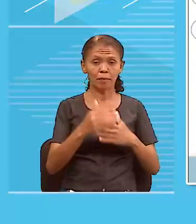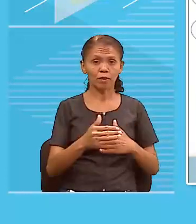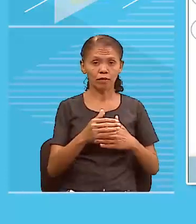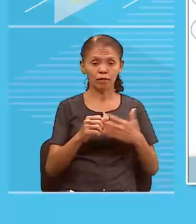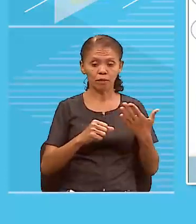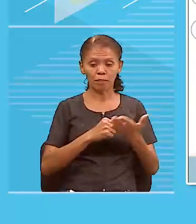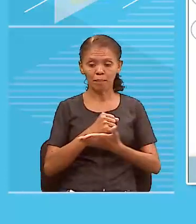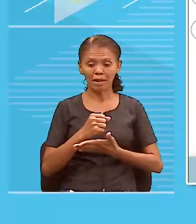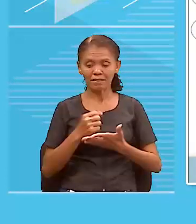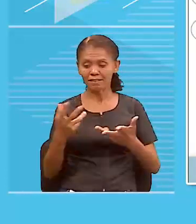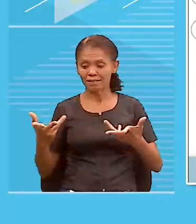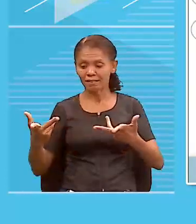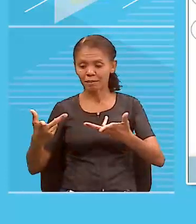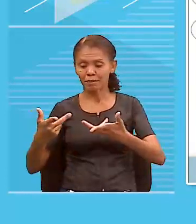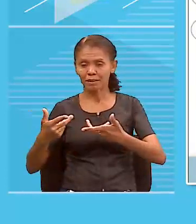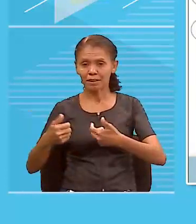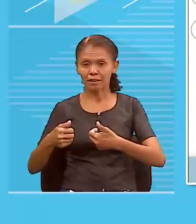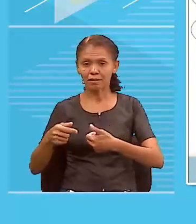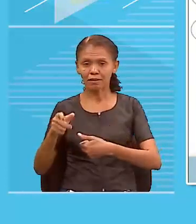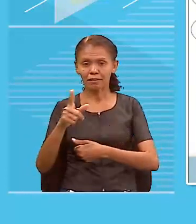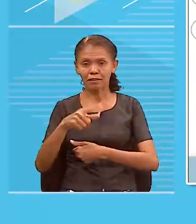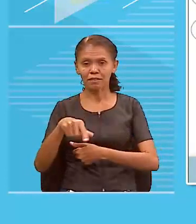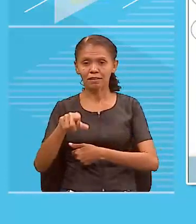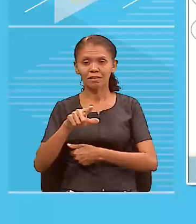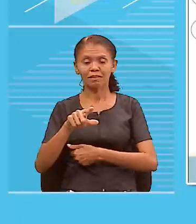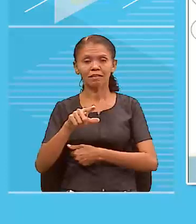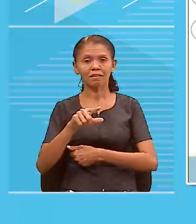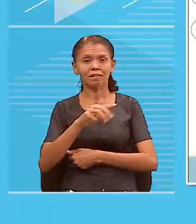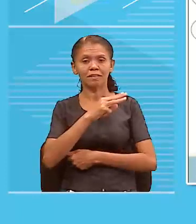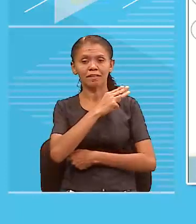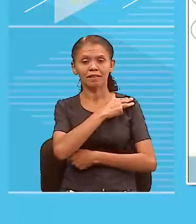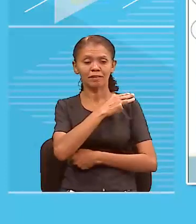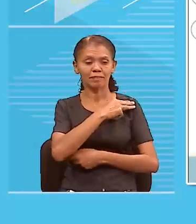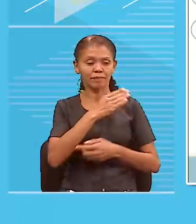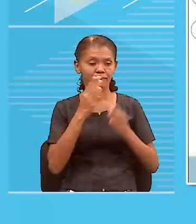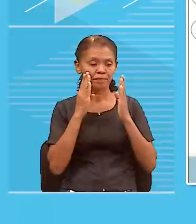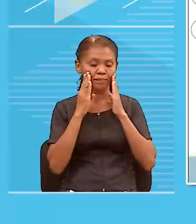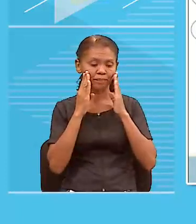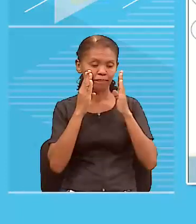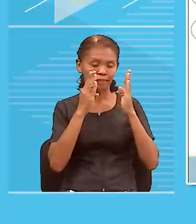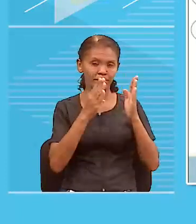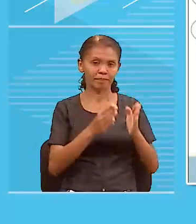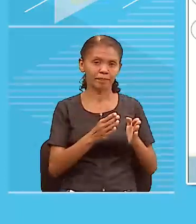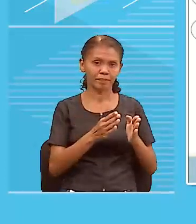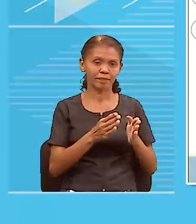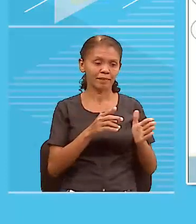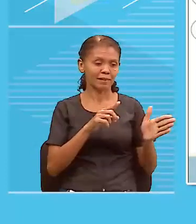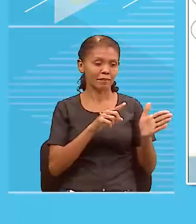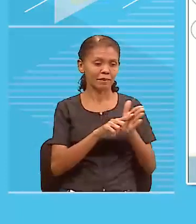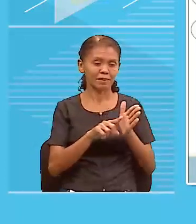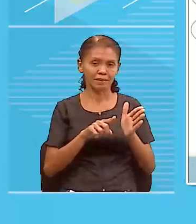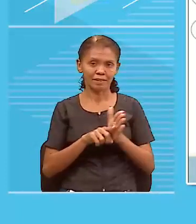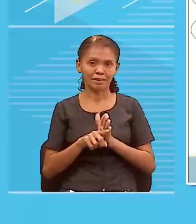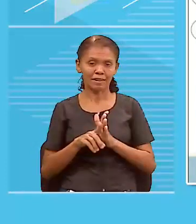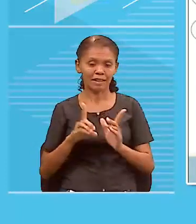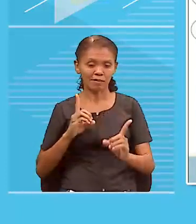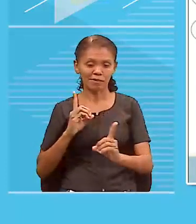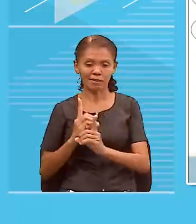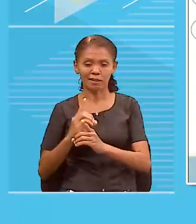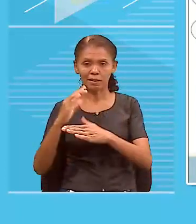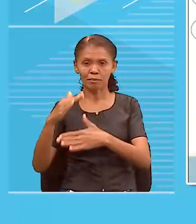série você está concluindo Seu ensino médio também focado no modelo de questão que cai não é